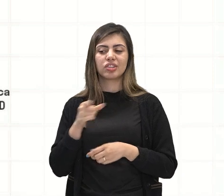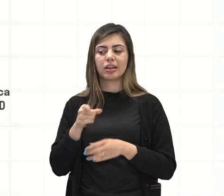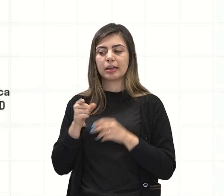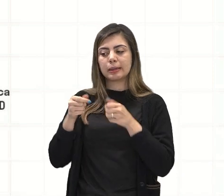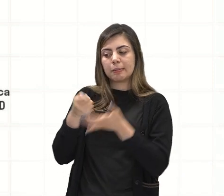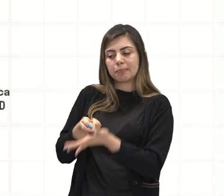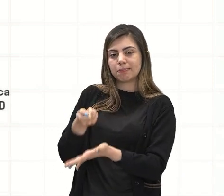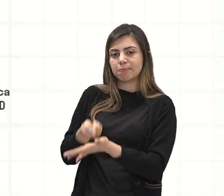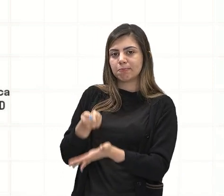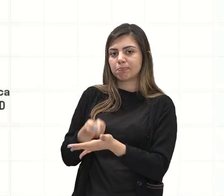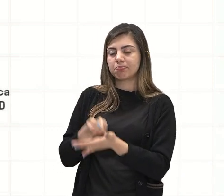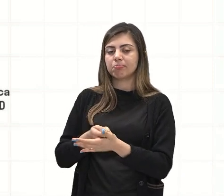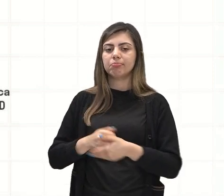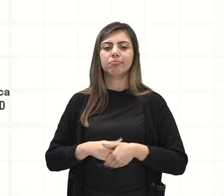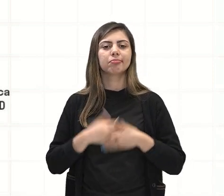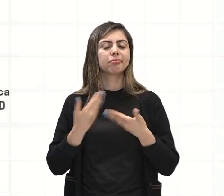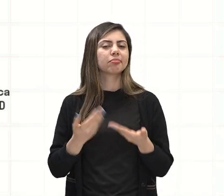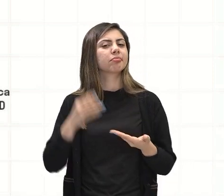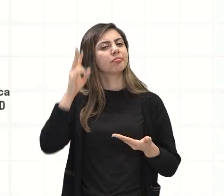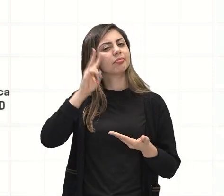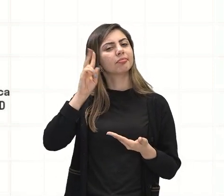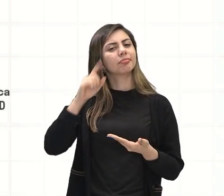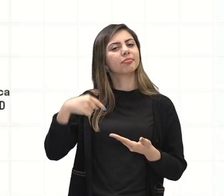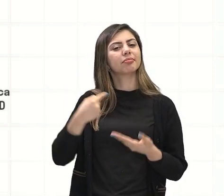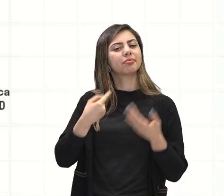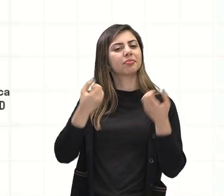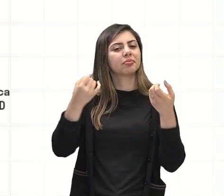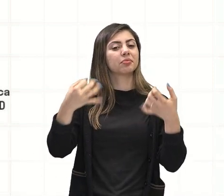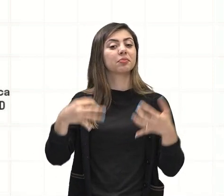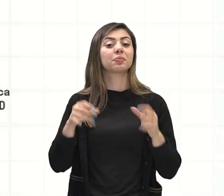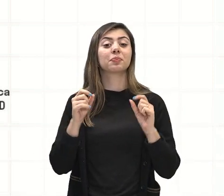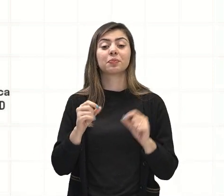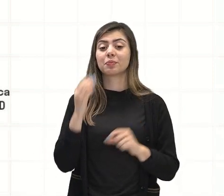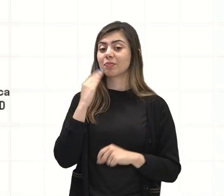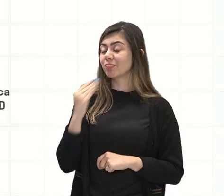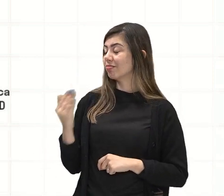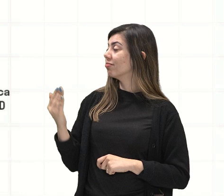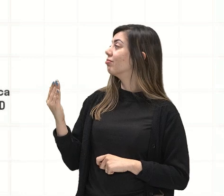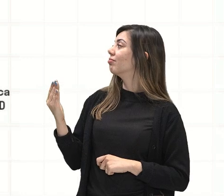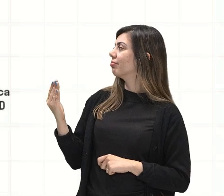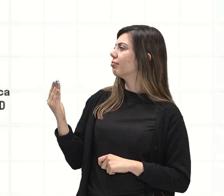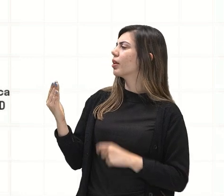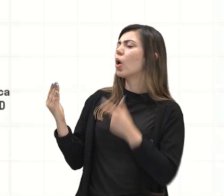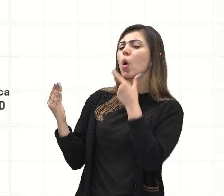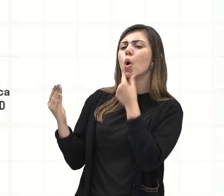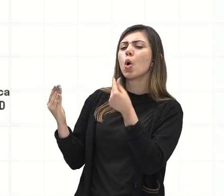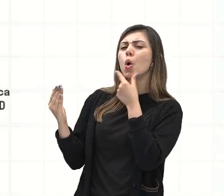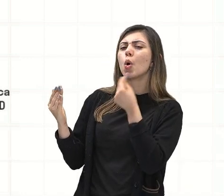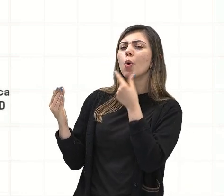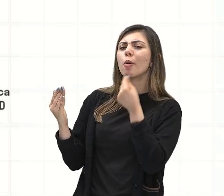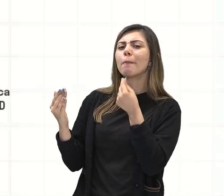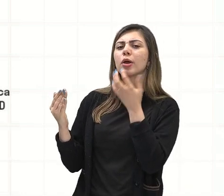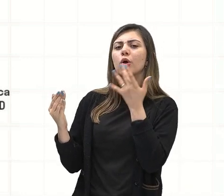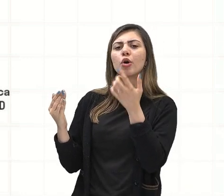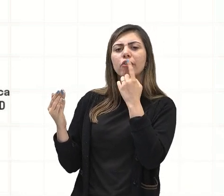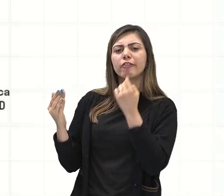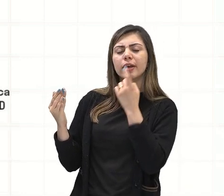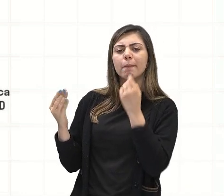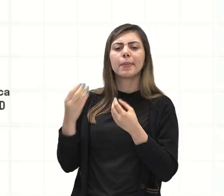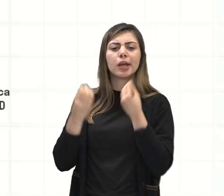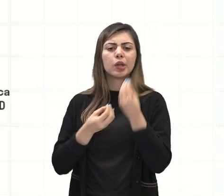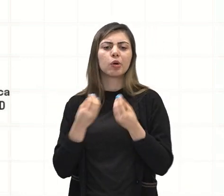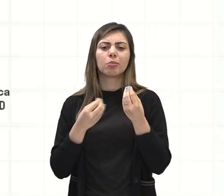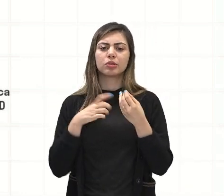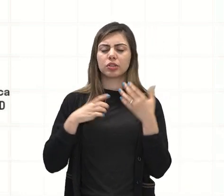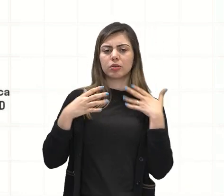exploração. Lembra que nós verificamos que aqui, de vermelho, vestindo vermelho, com essas plumagens